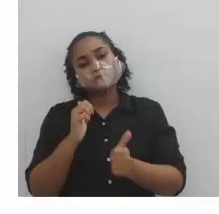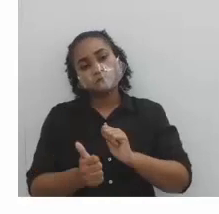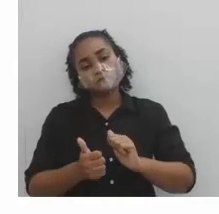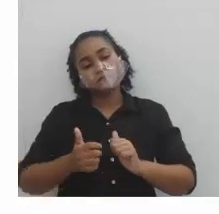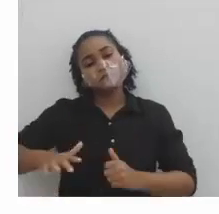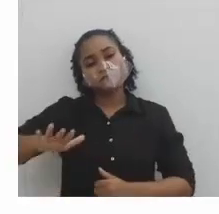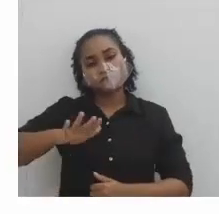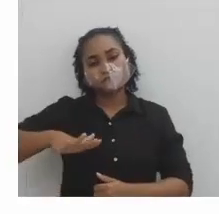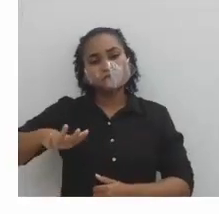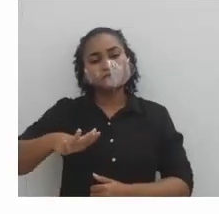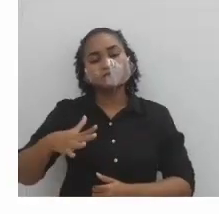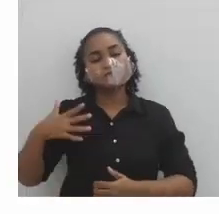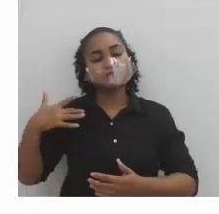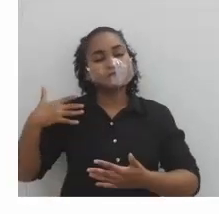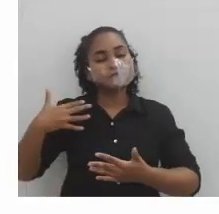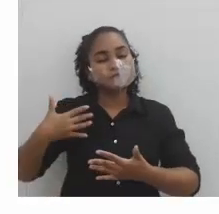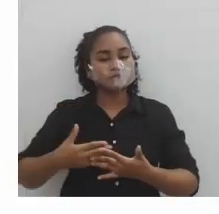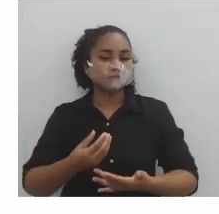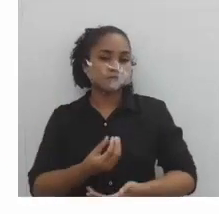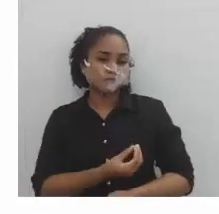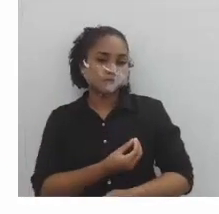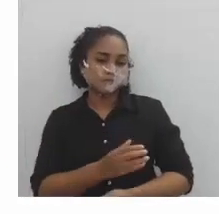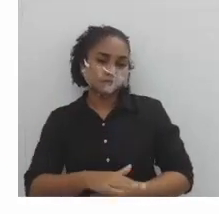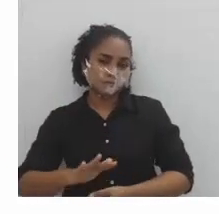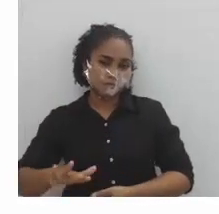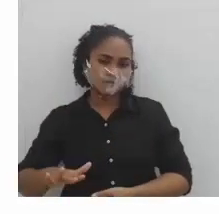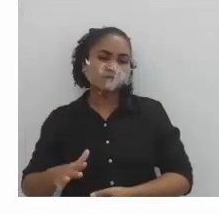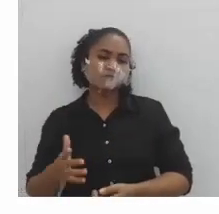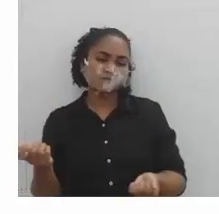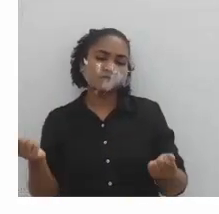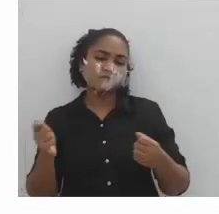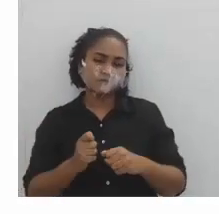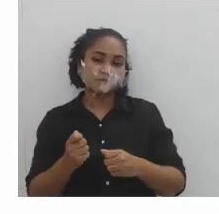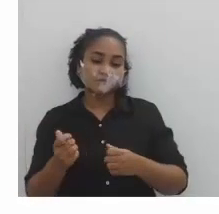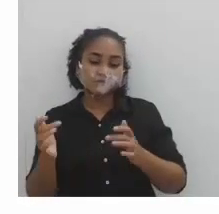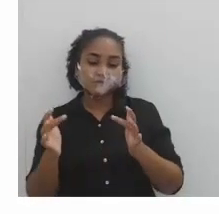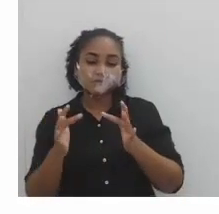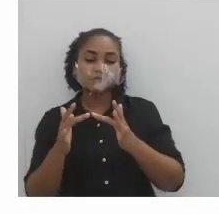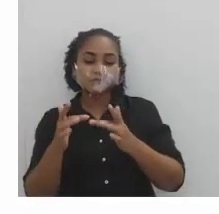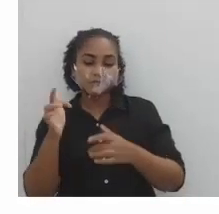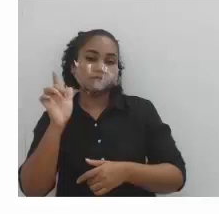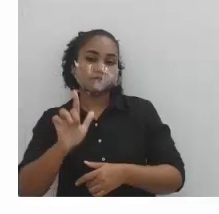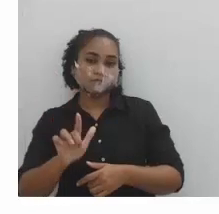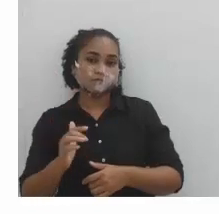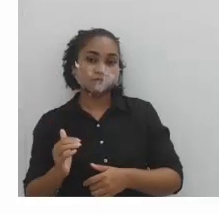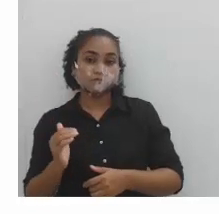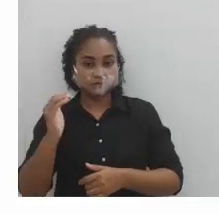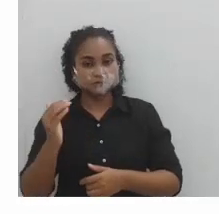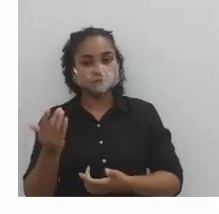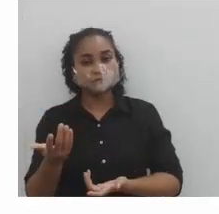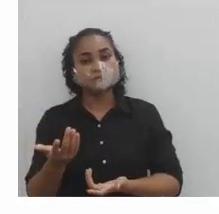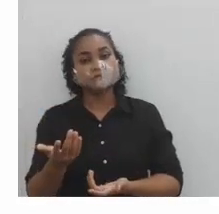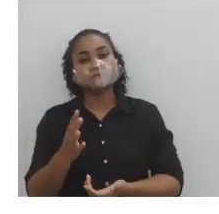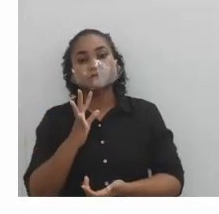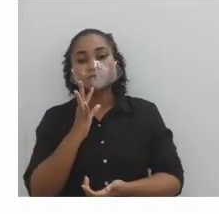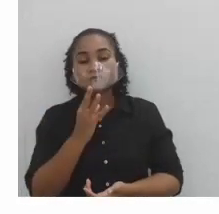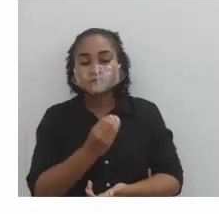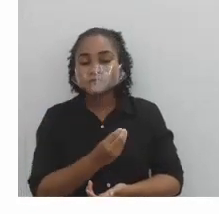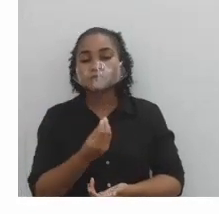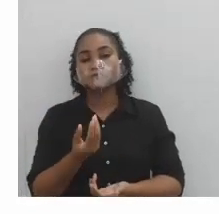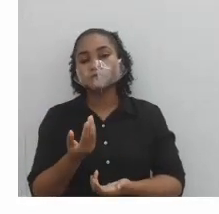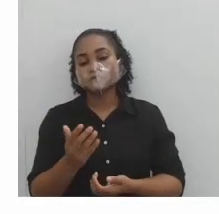vê durante a nossa infância, mas também que em qualquer momento, obviamente, mas é um jogo também com esses